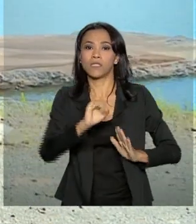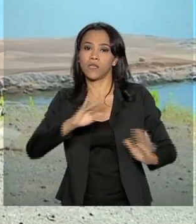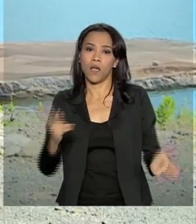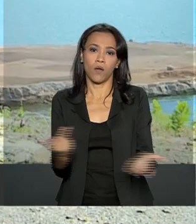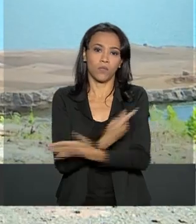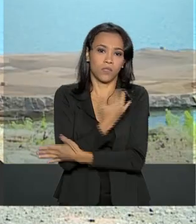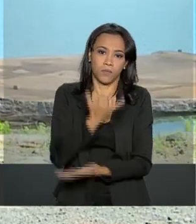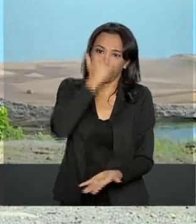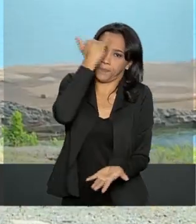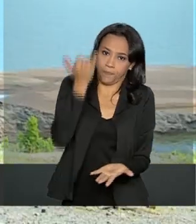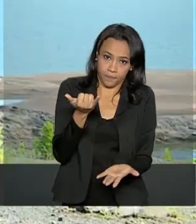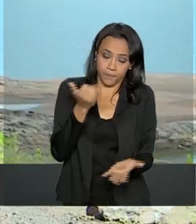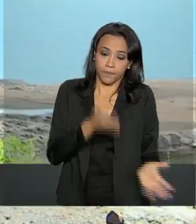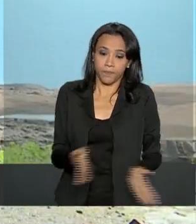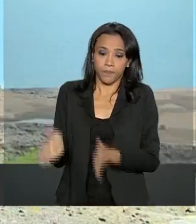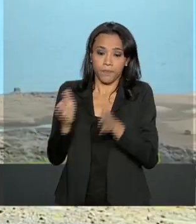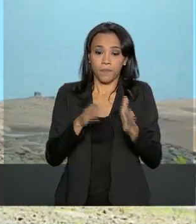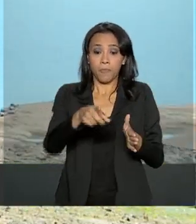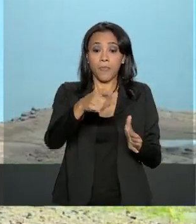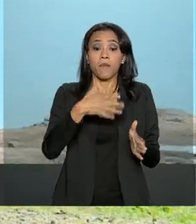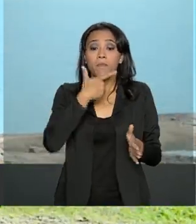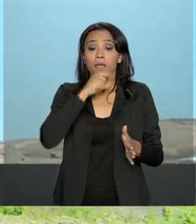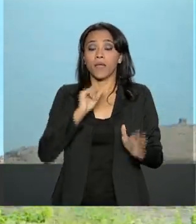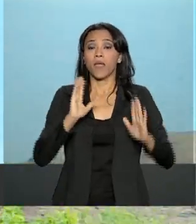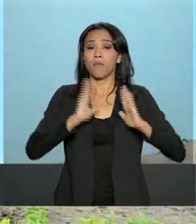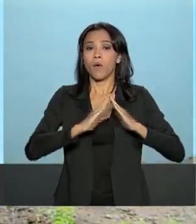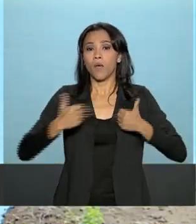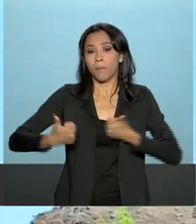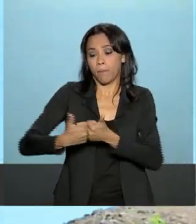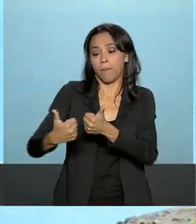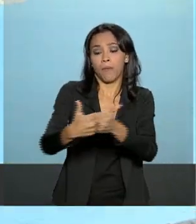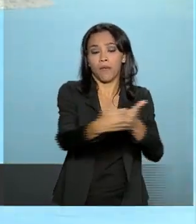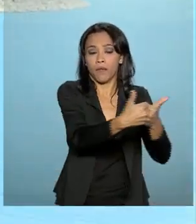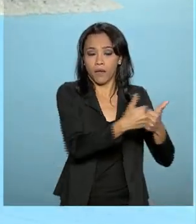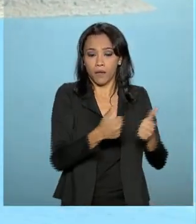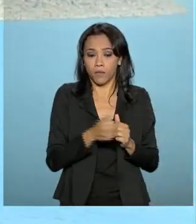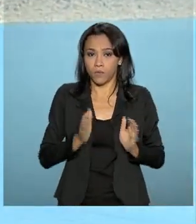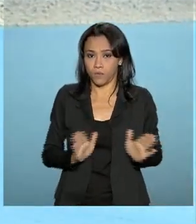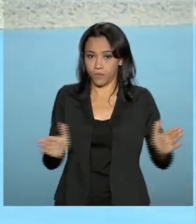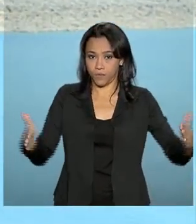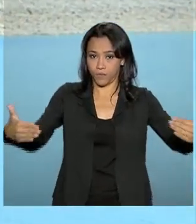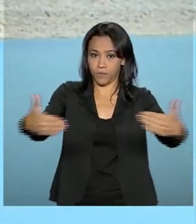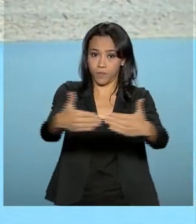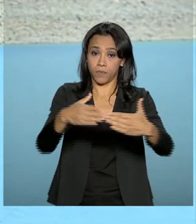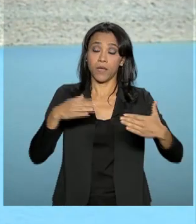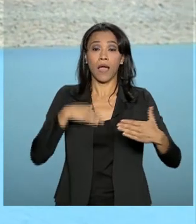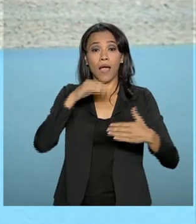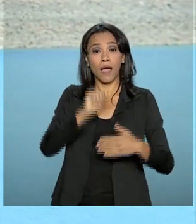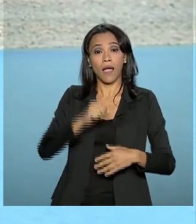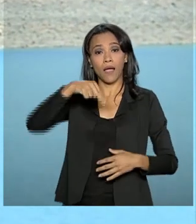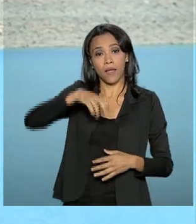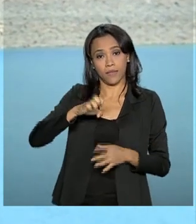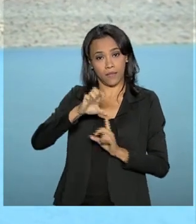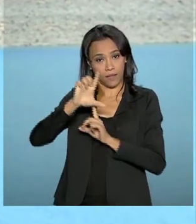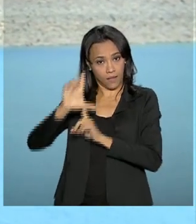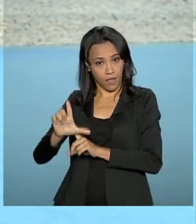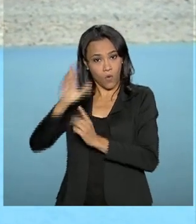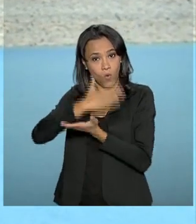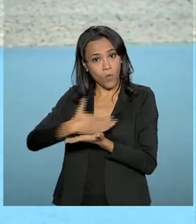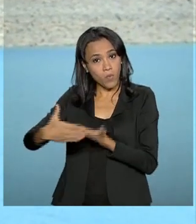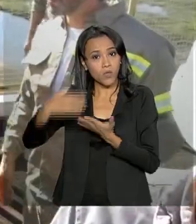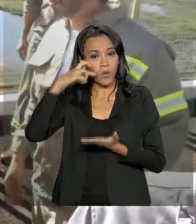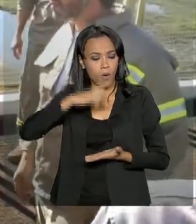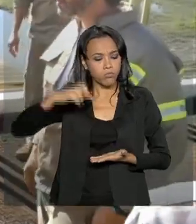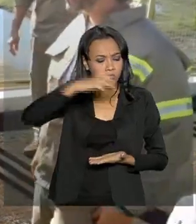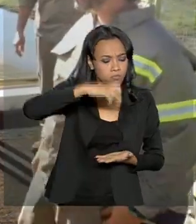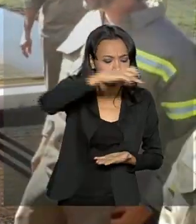que os trabalhadores e os moradores das regiões ribeirinhas fiquem seguros, a ANEEL começou uma vistoria nas barragens das usinas